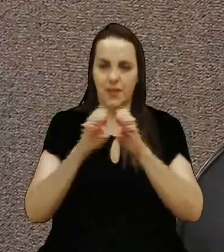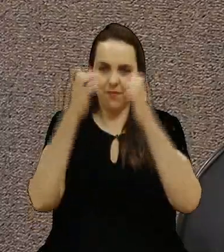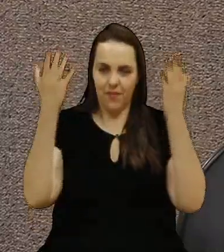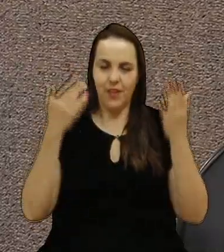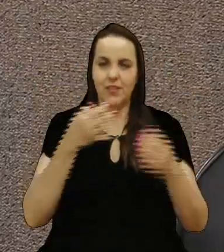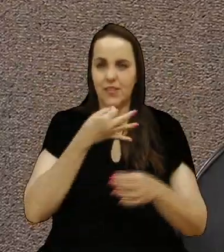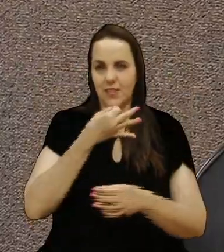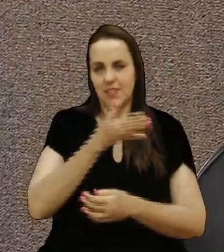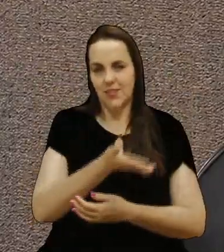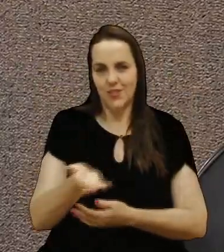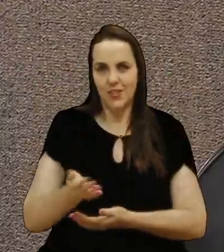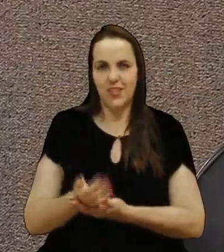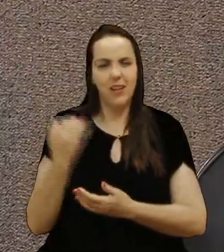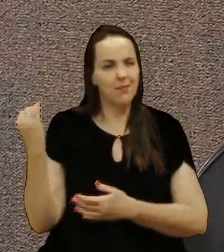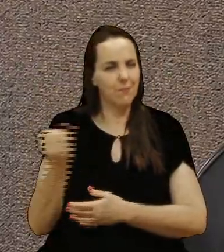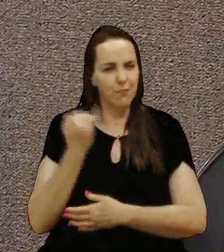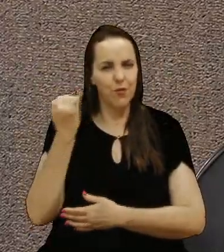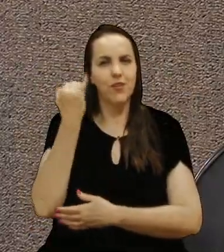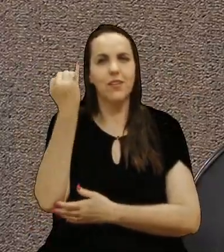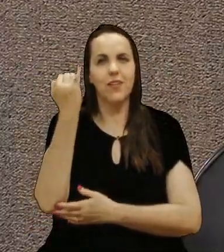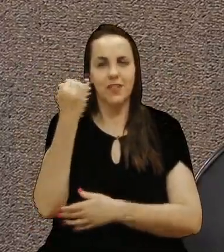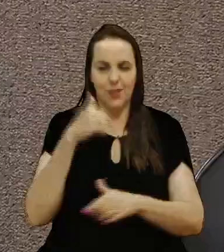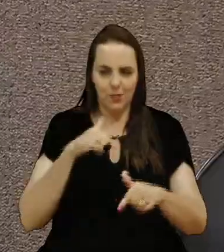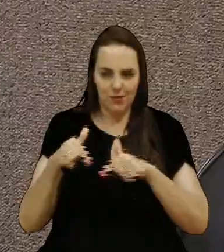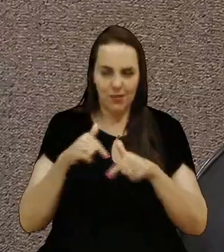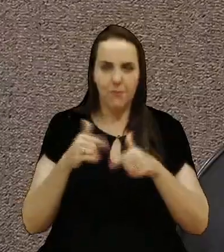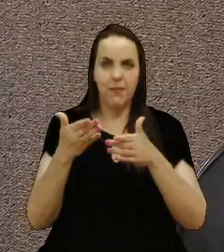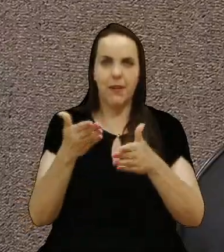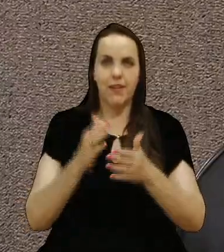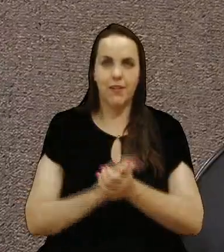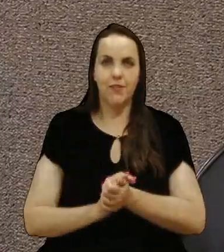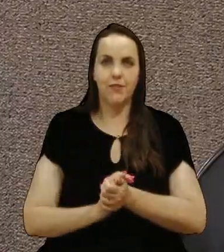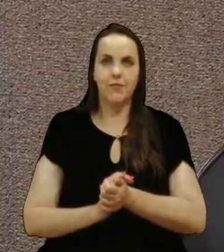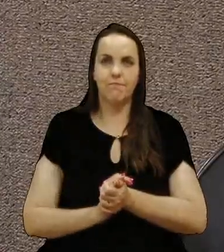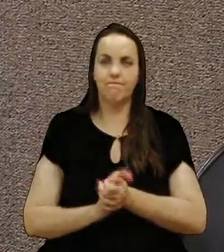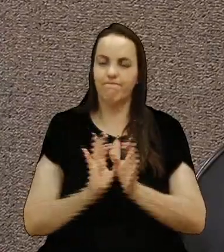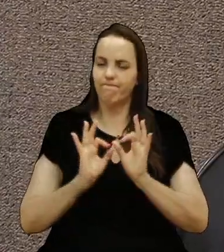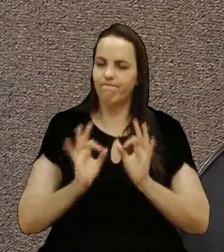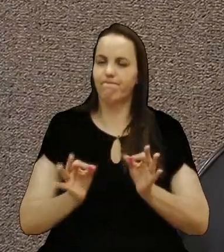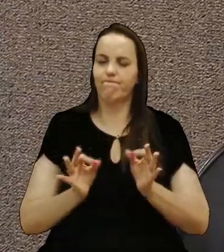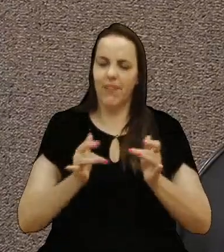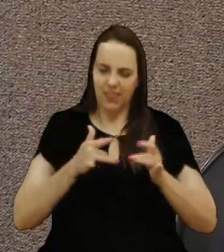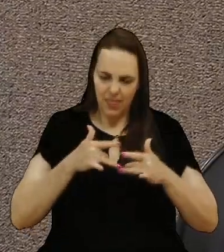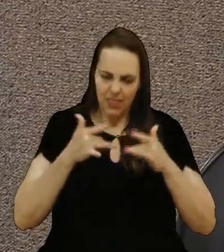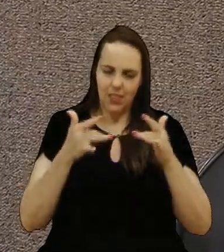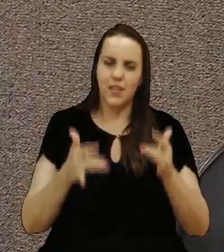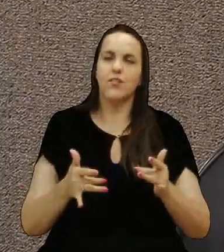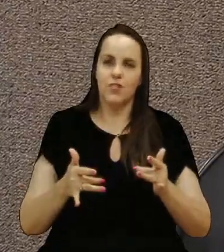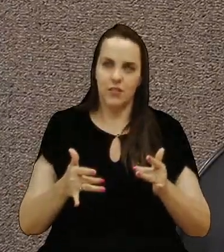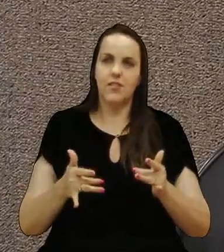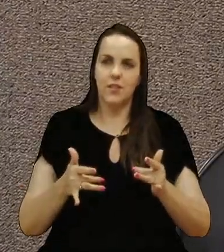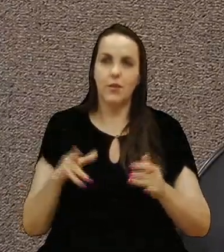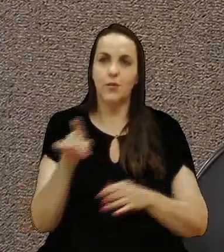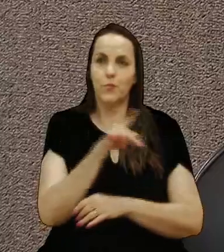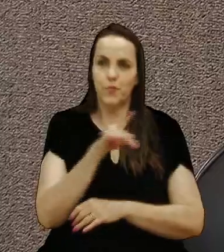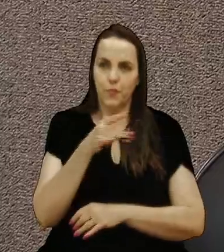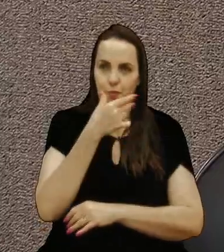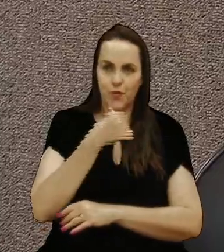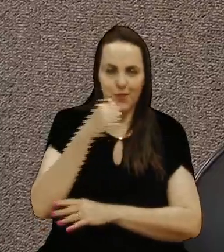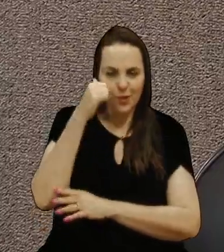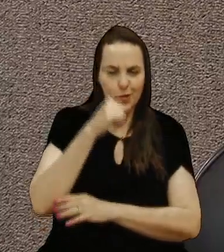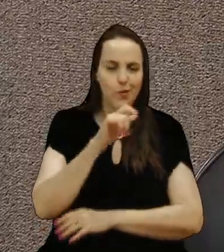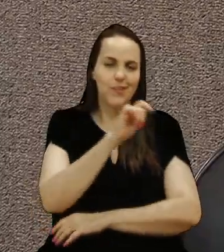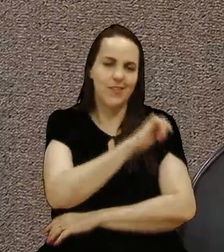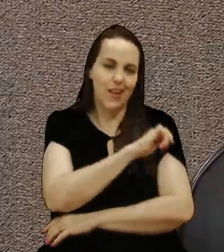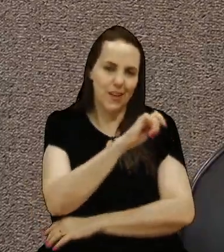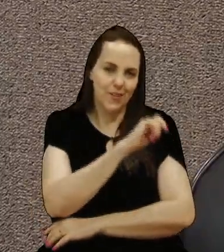a certeza da relevância desse trabalho de absoluta dedicação que os professores, que os